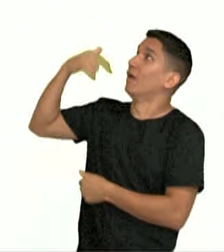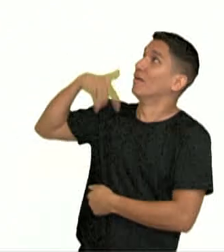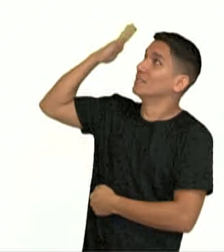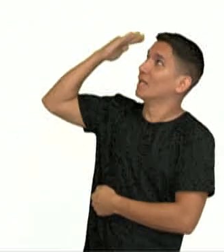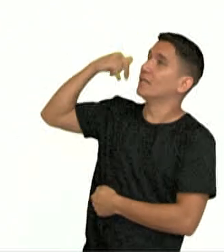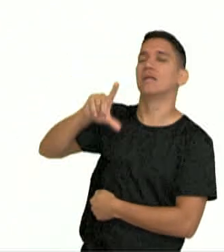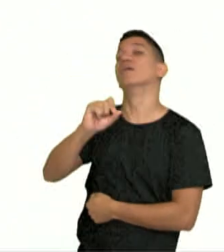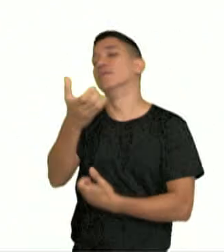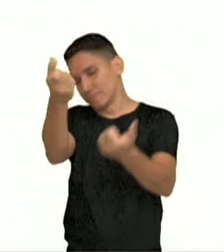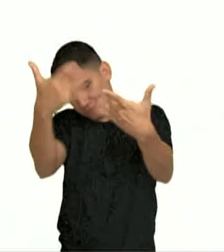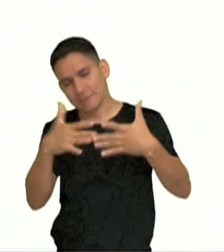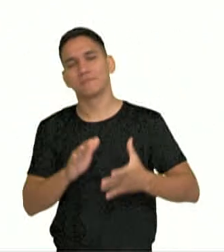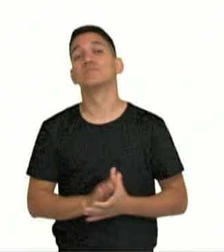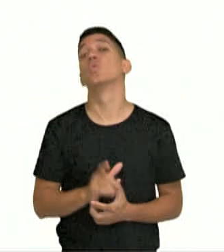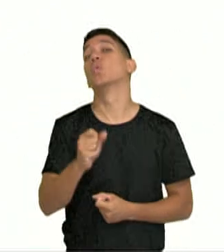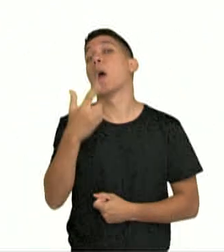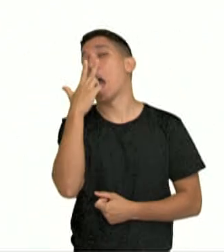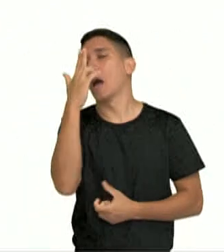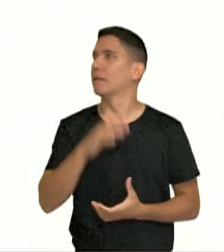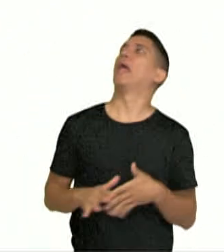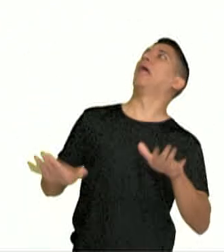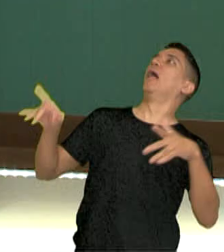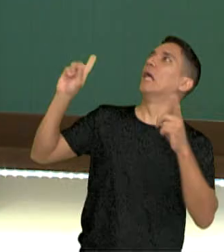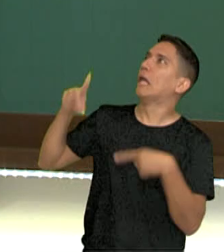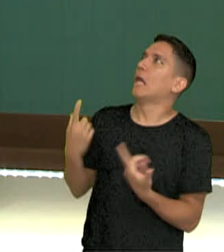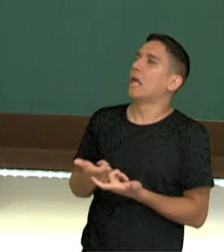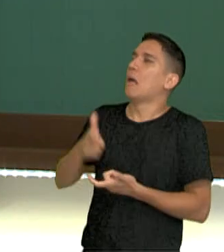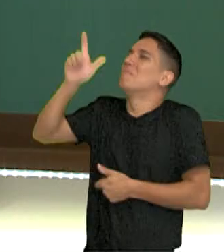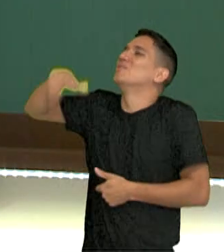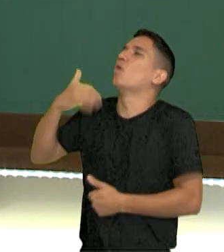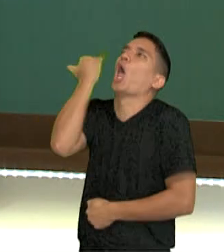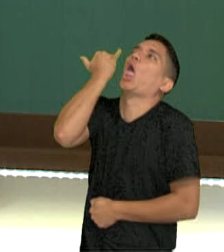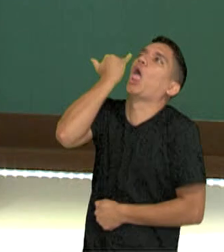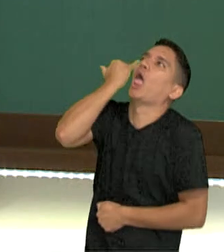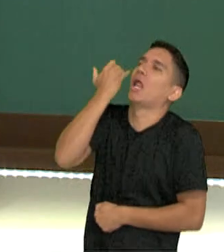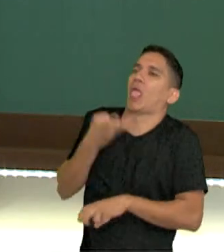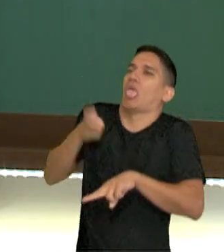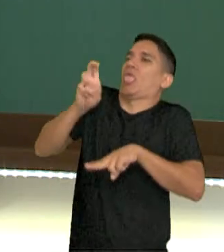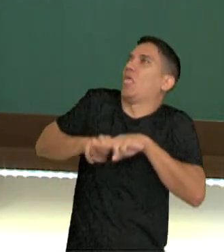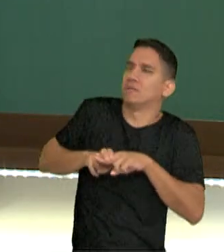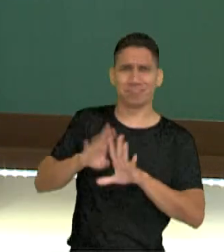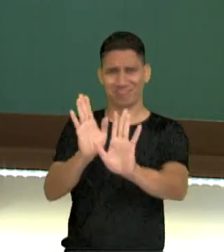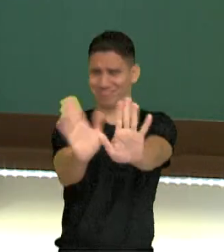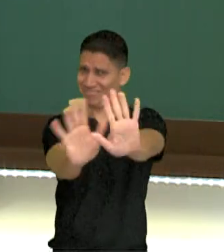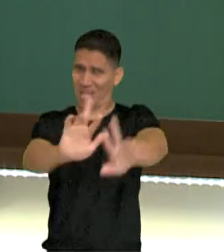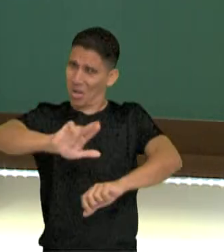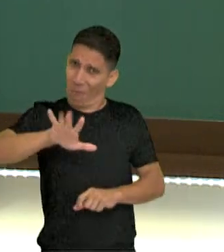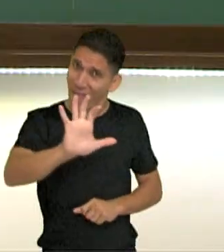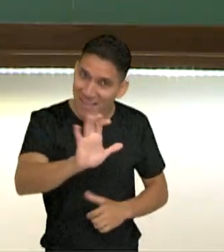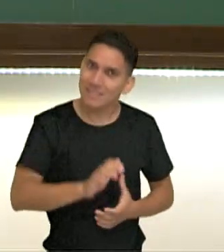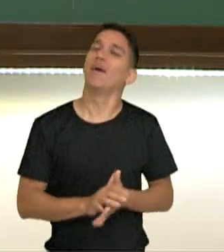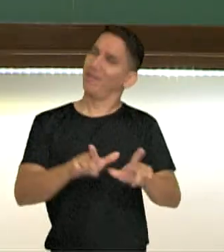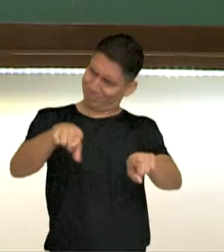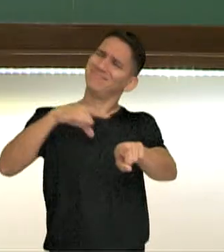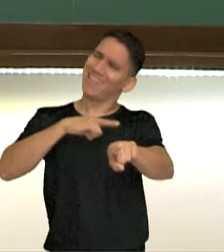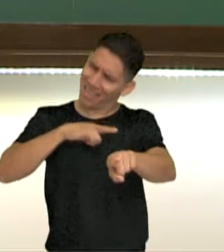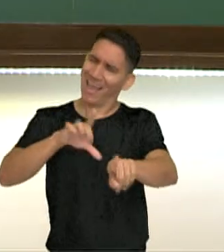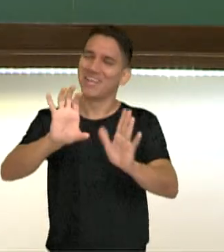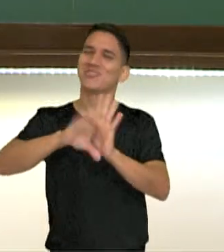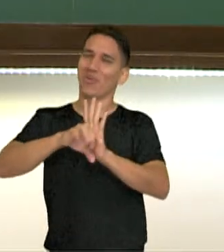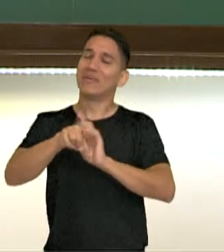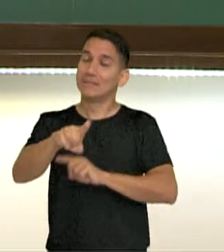eu sei. Pode falar, meu amigo, o que você acha aí? Ah, é aquele cara que não faz nada, fica no sofá lá. Não! Existe esse